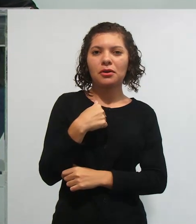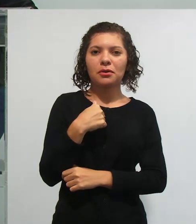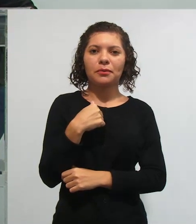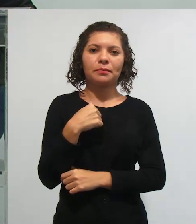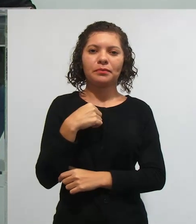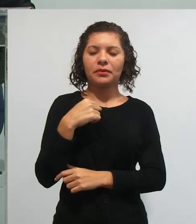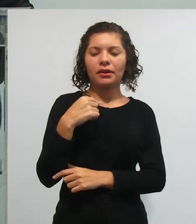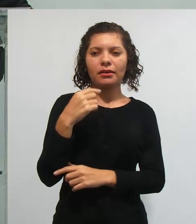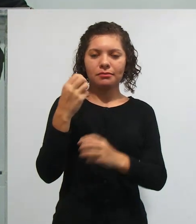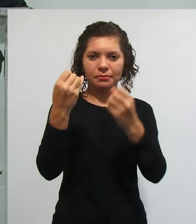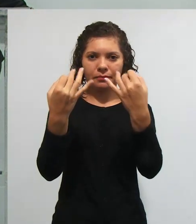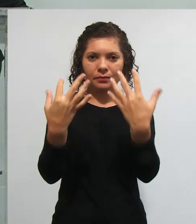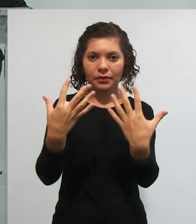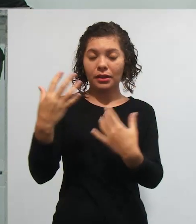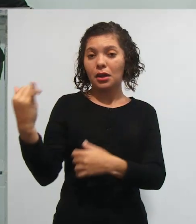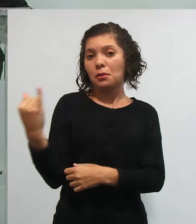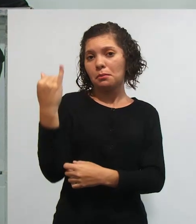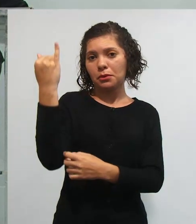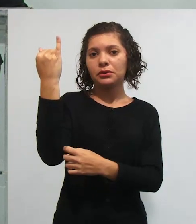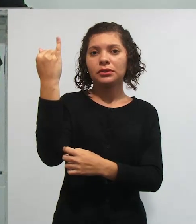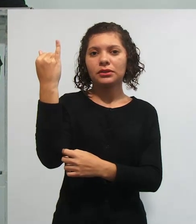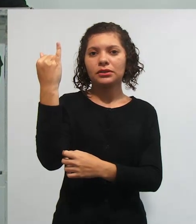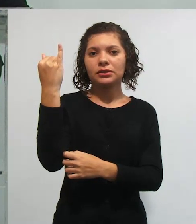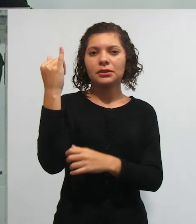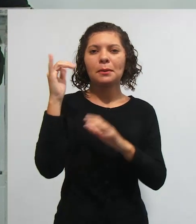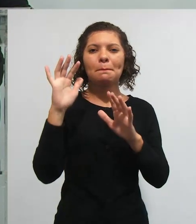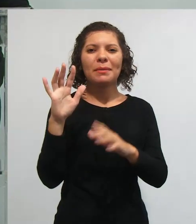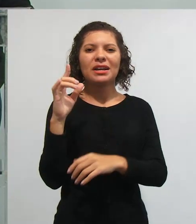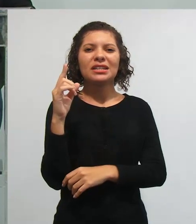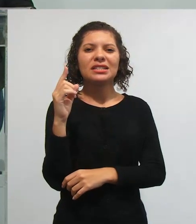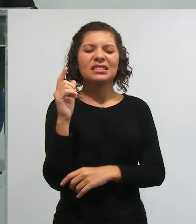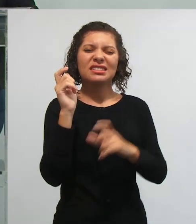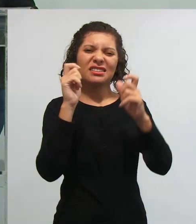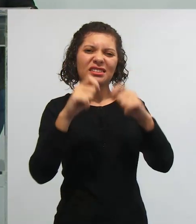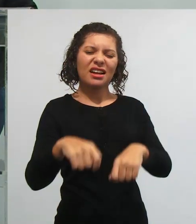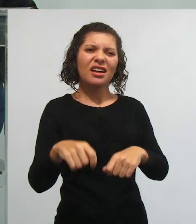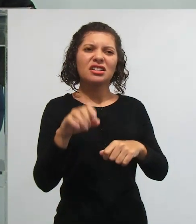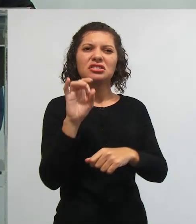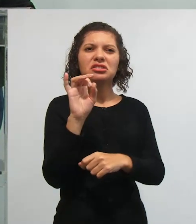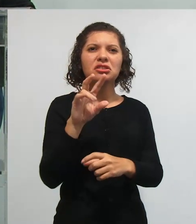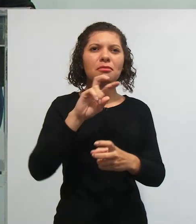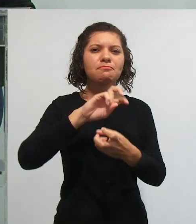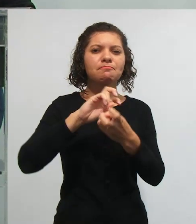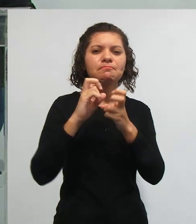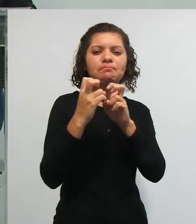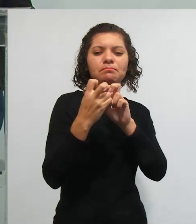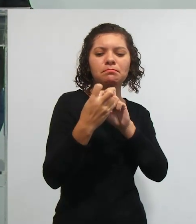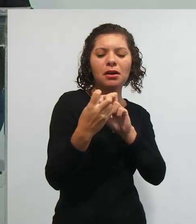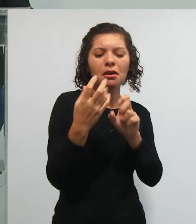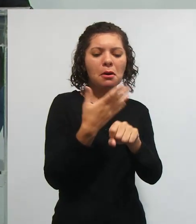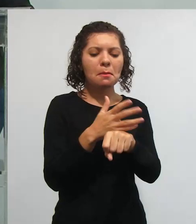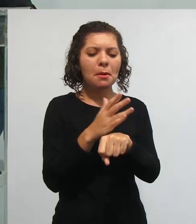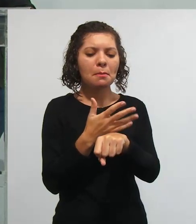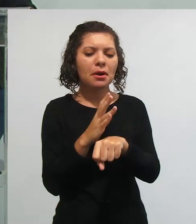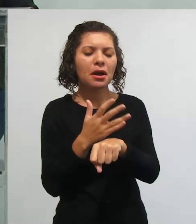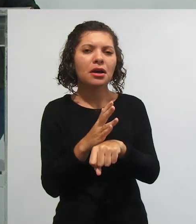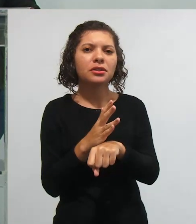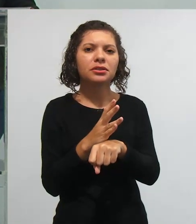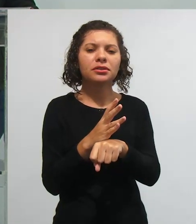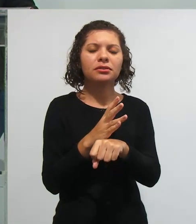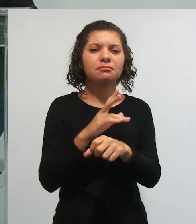não estou dizendo que não é importante eu estou dizendo Será que isso é suficiente na educação